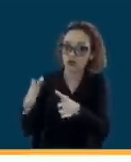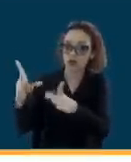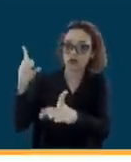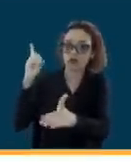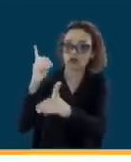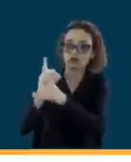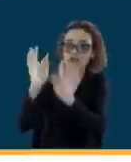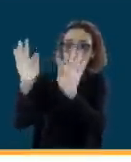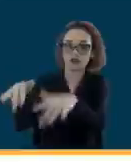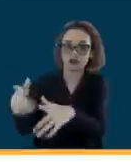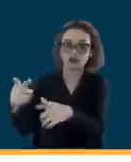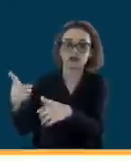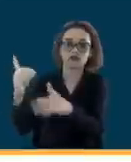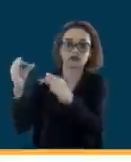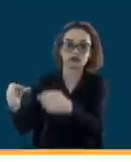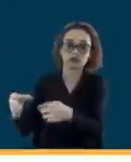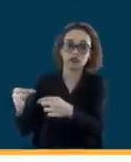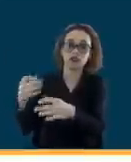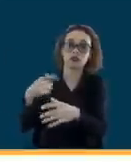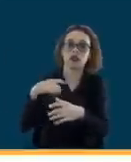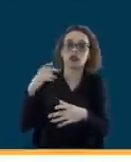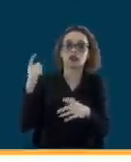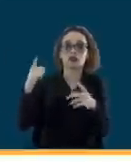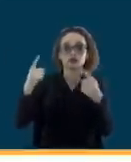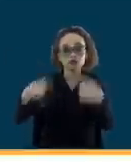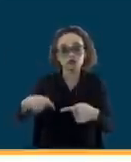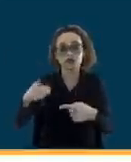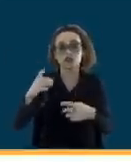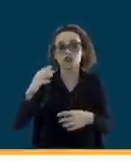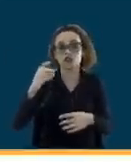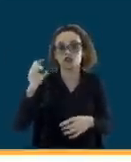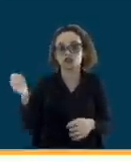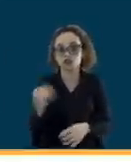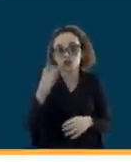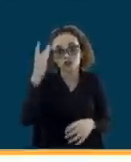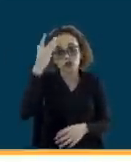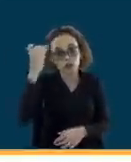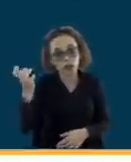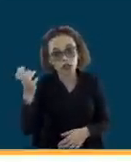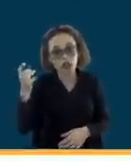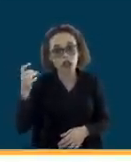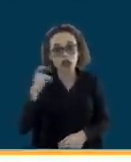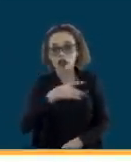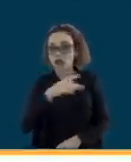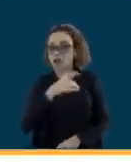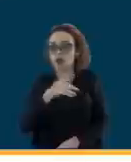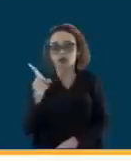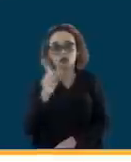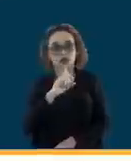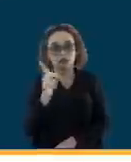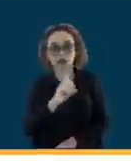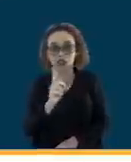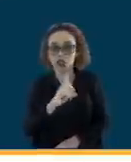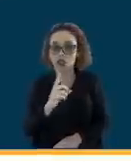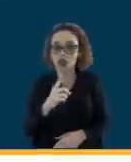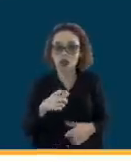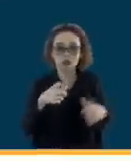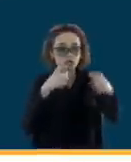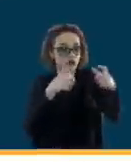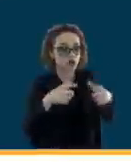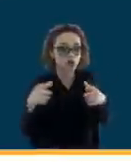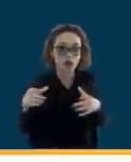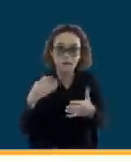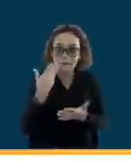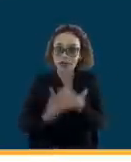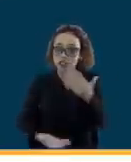amanhã, sem esse processo de medo, de lugar perdido, de para